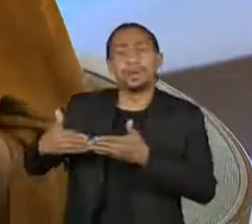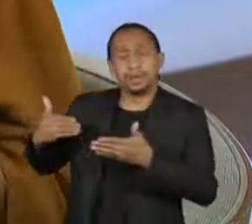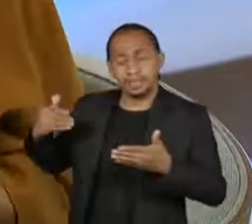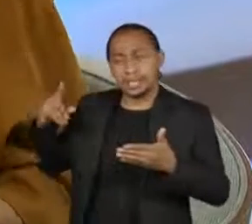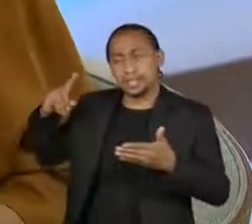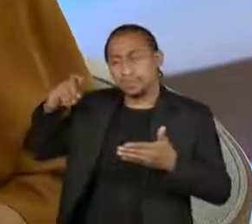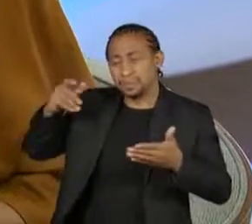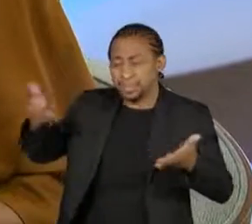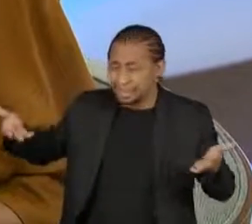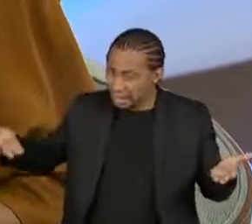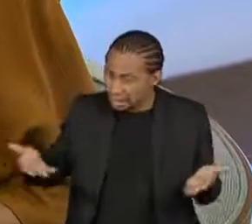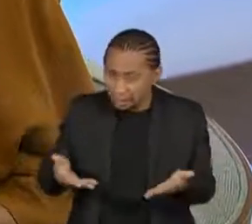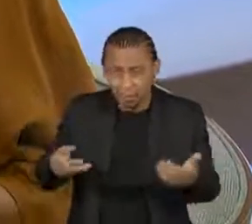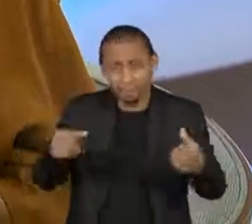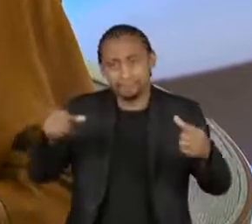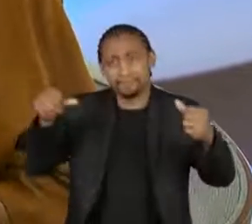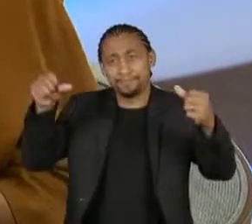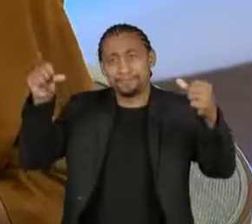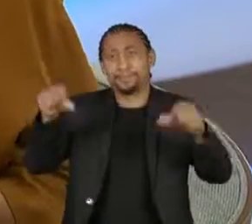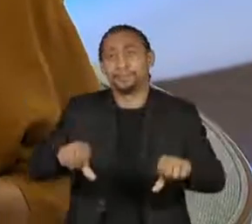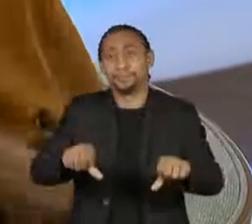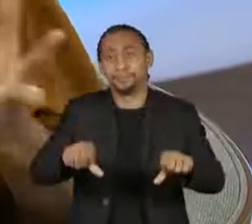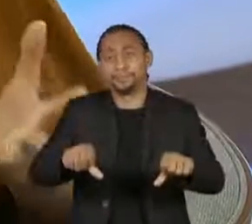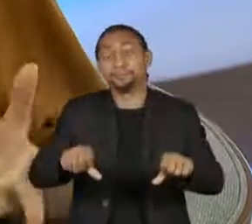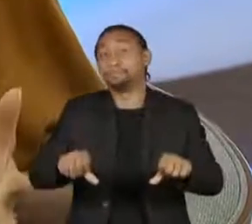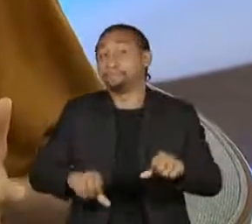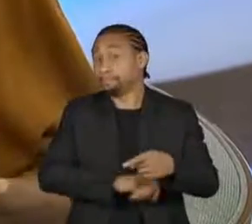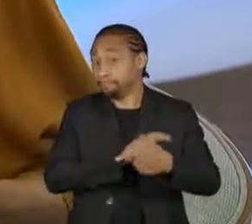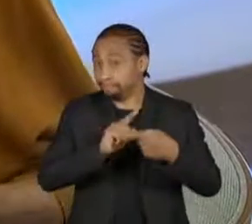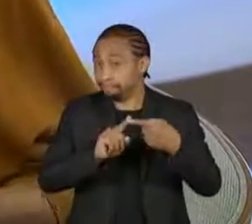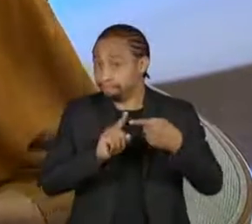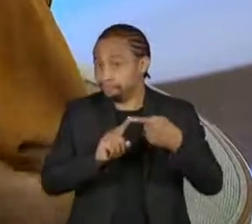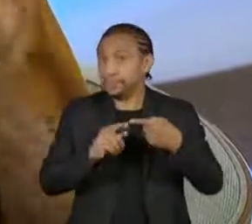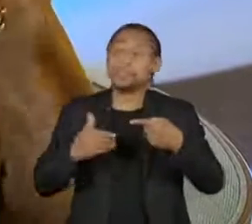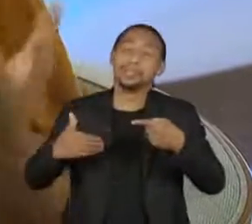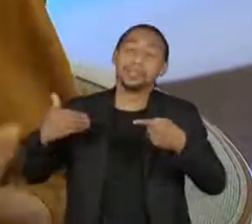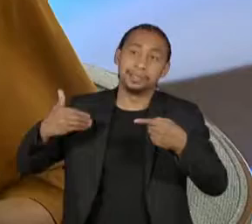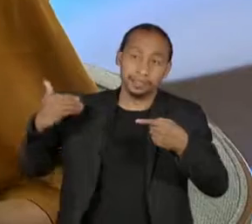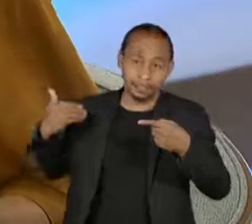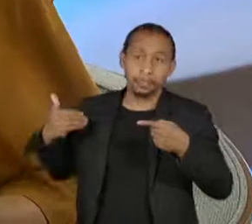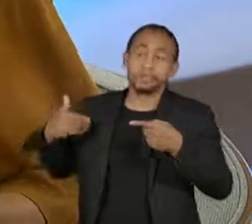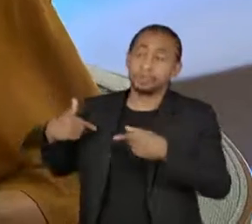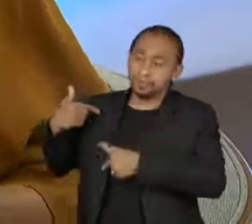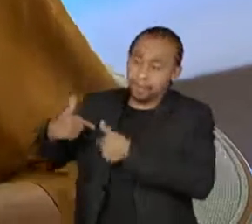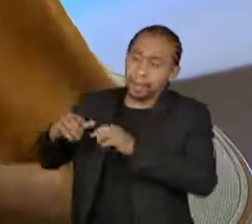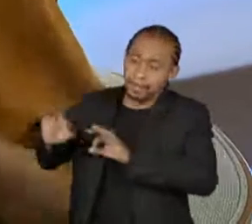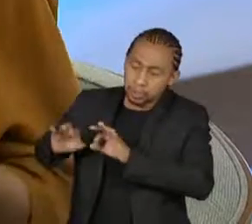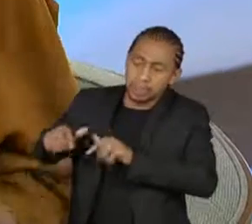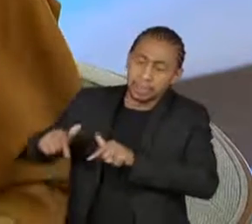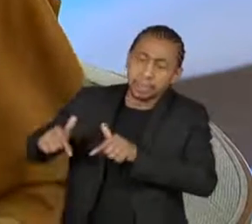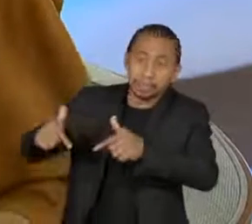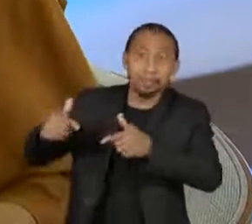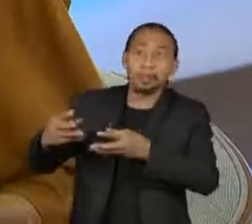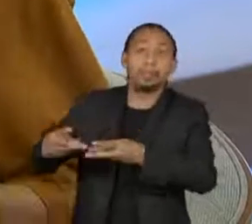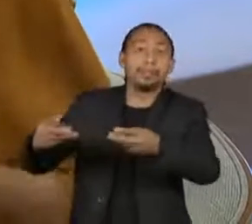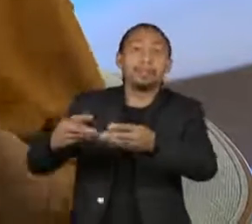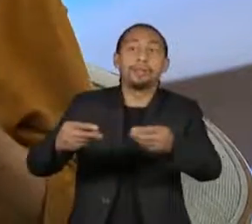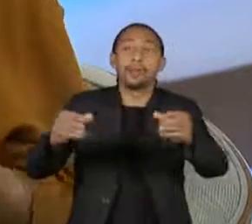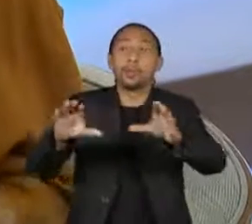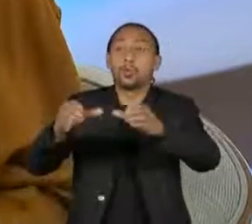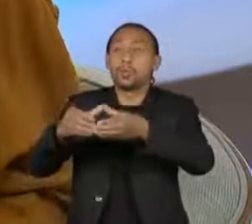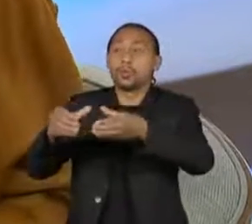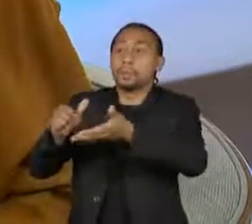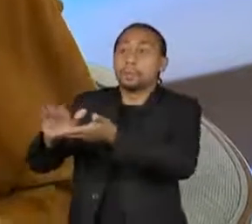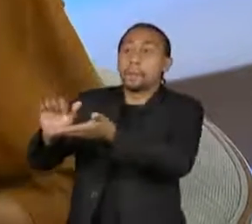está incomparavelmente pior. Primeiro porque os instrumentos que existiam foram desestruturados, as equipes foram